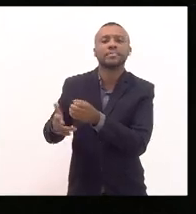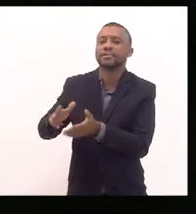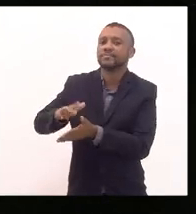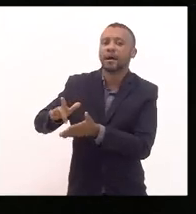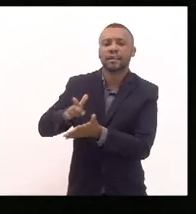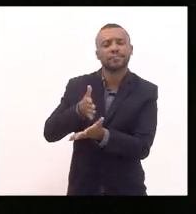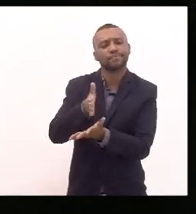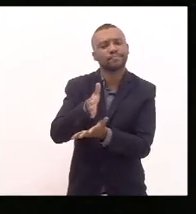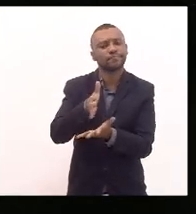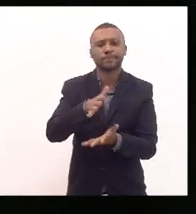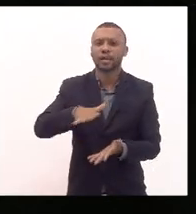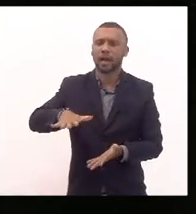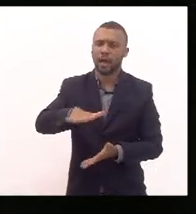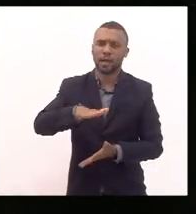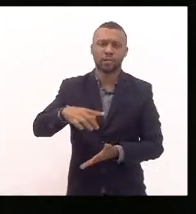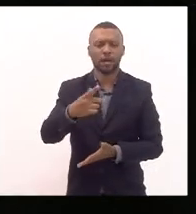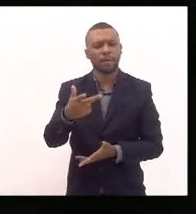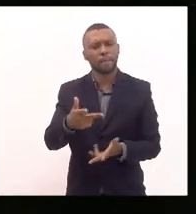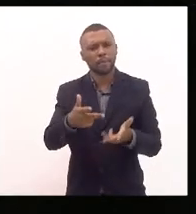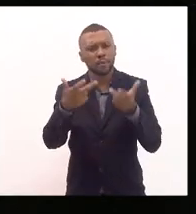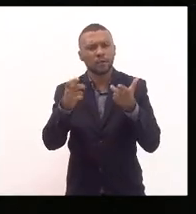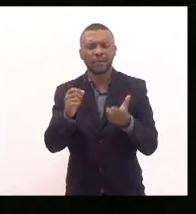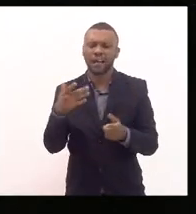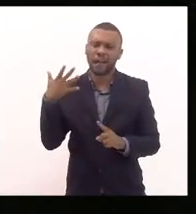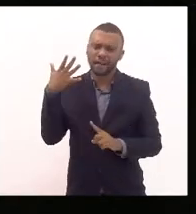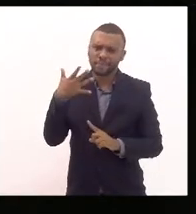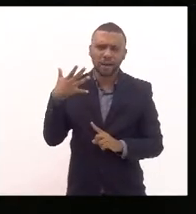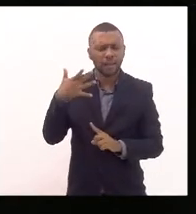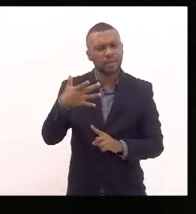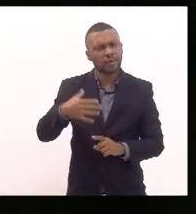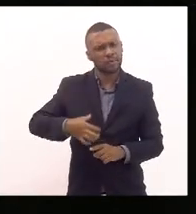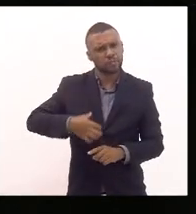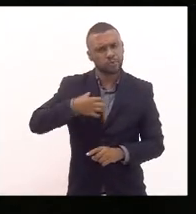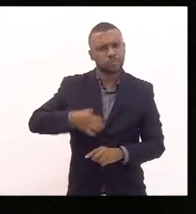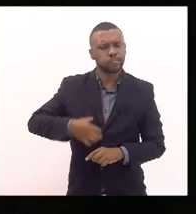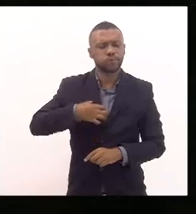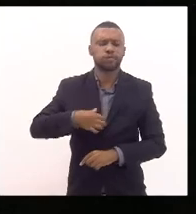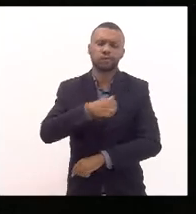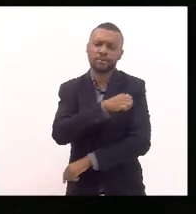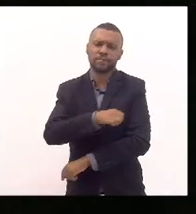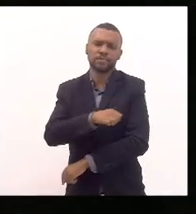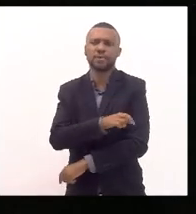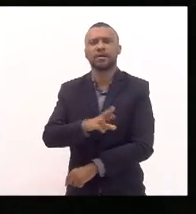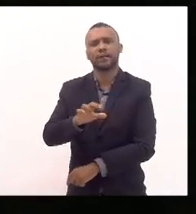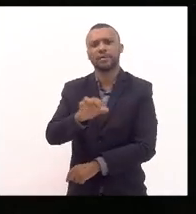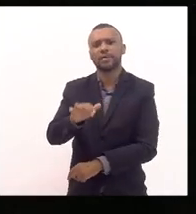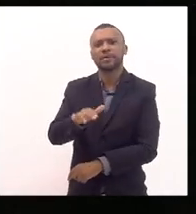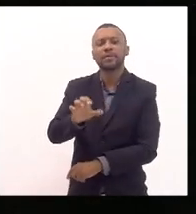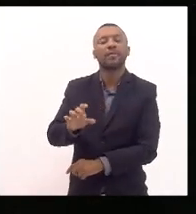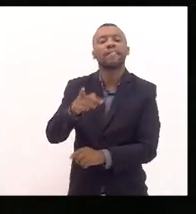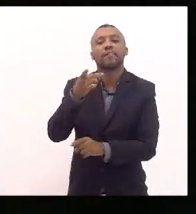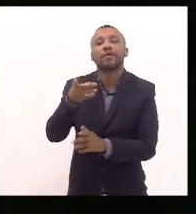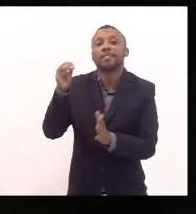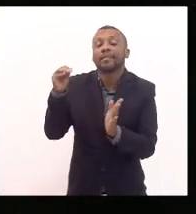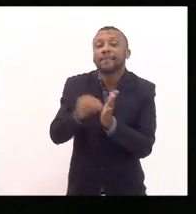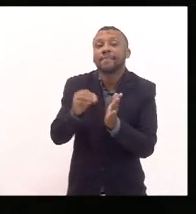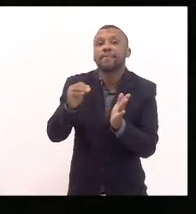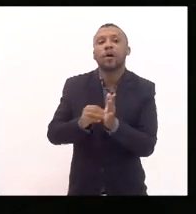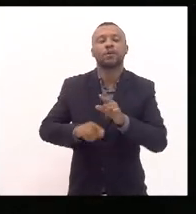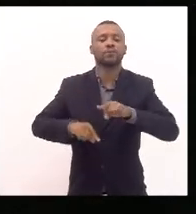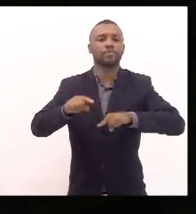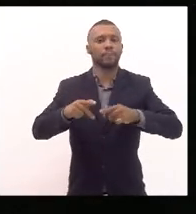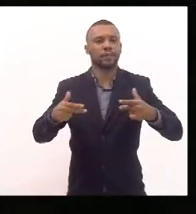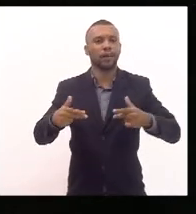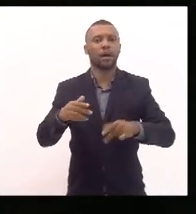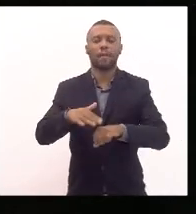nós vemos aqui a fala indignada da deputada enfermeira Rejane falando da falta de insumos e de